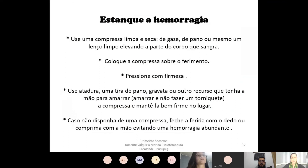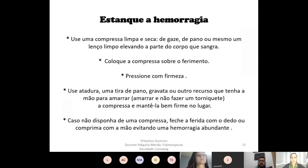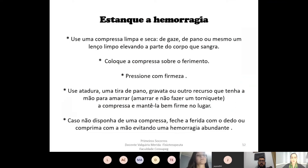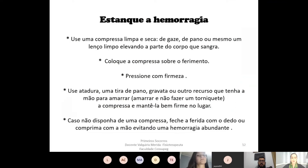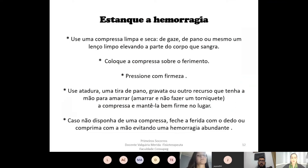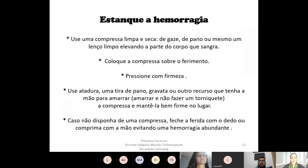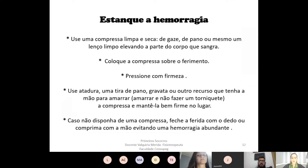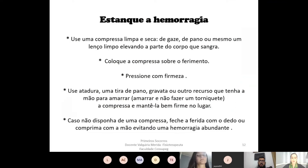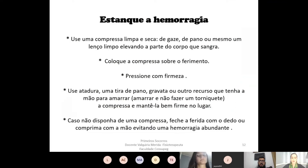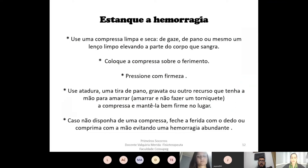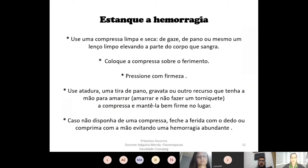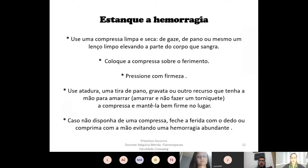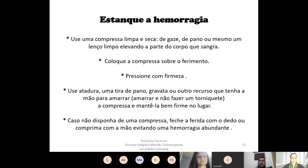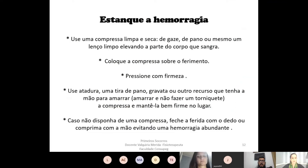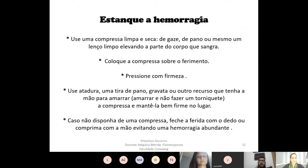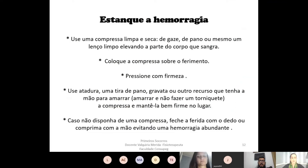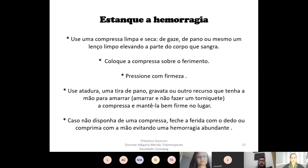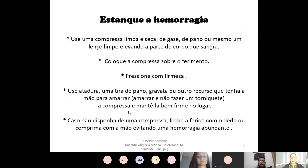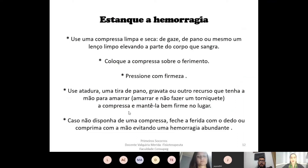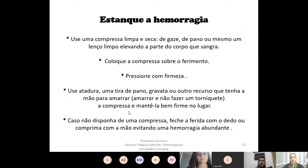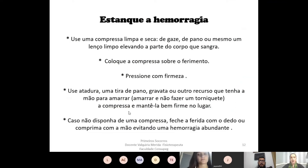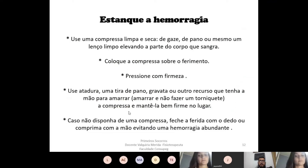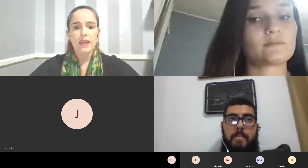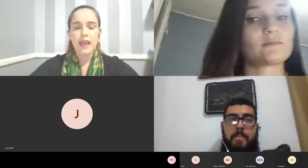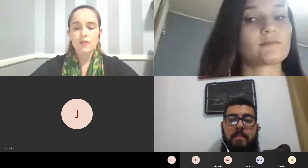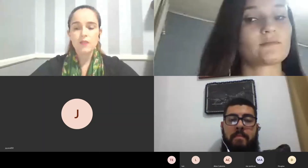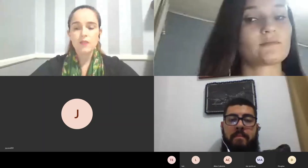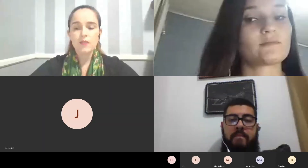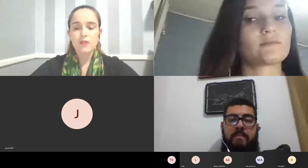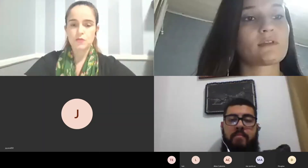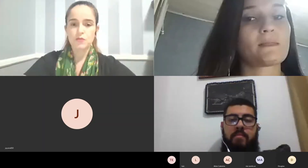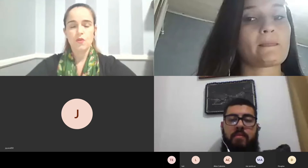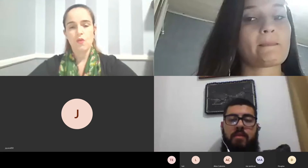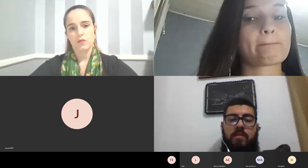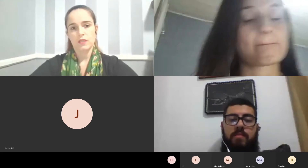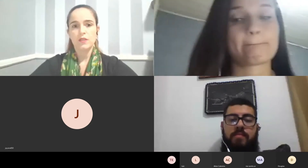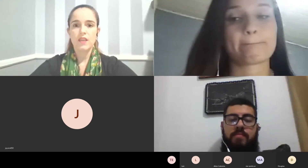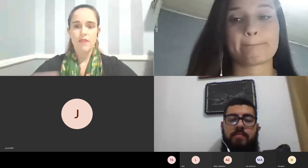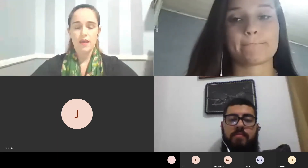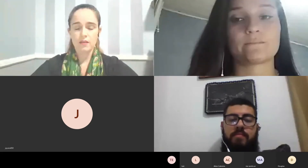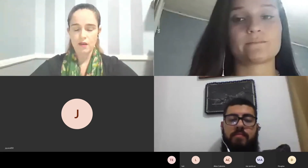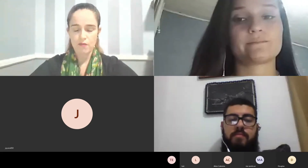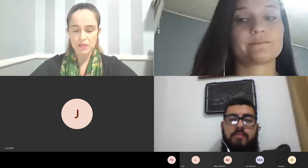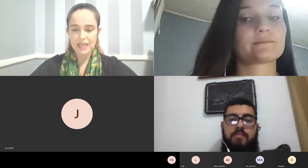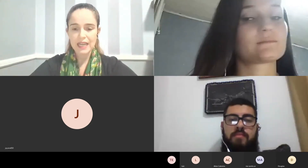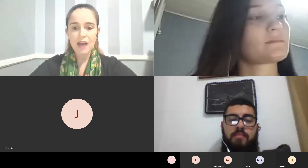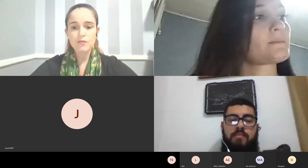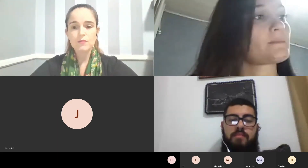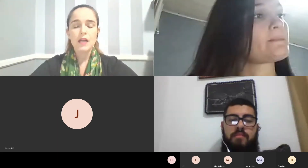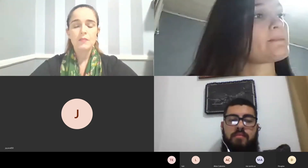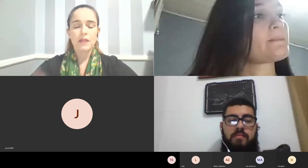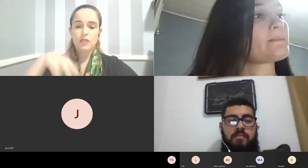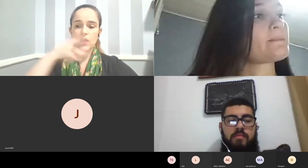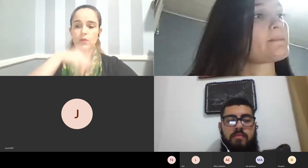caso quando eu tenho várias vítimas e quero prestar os socorros, né? Eu tenho que ver a forma de